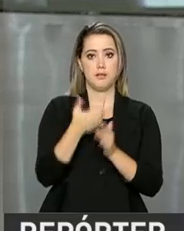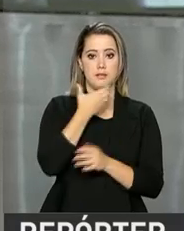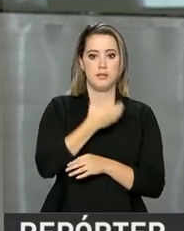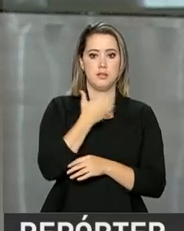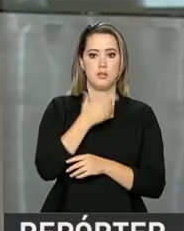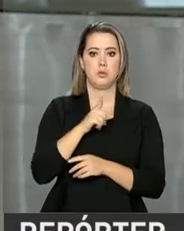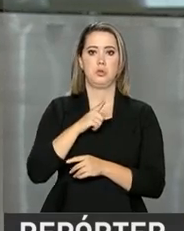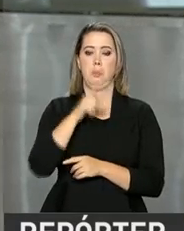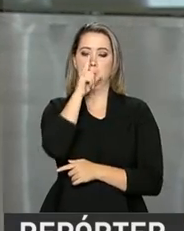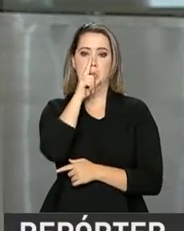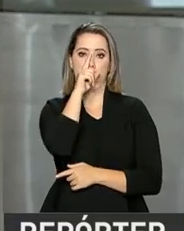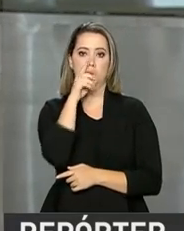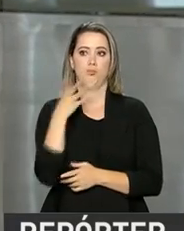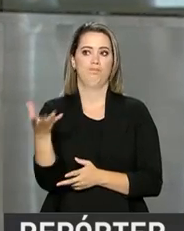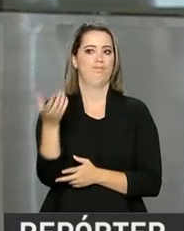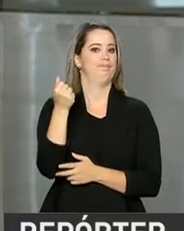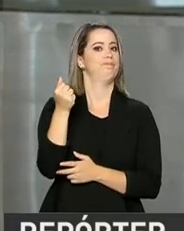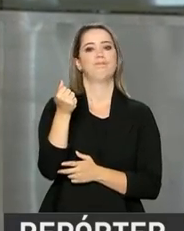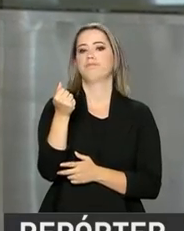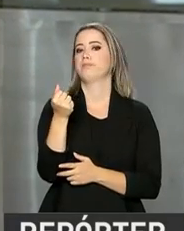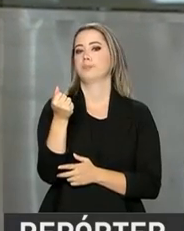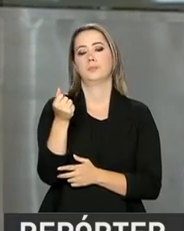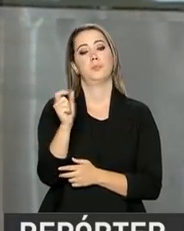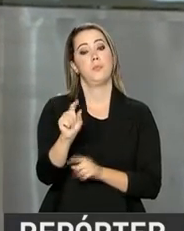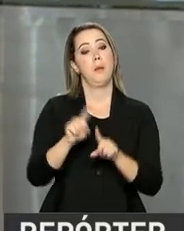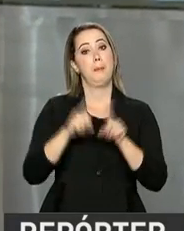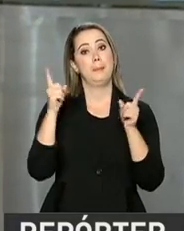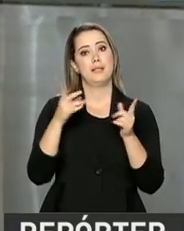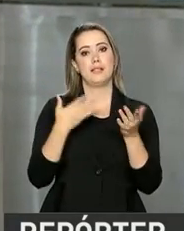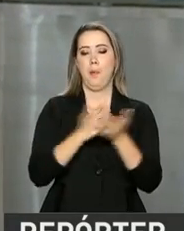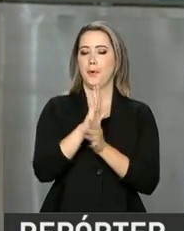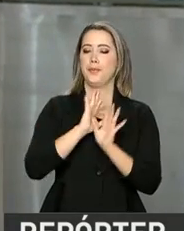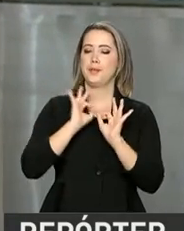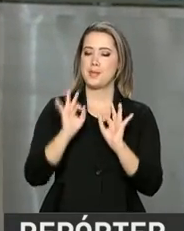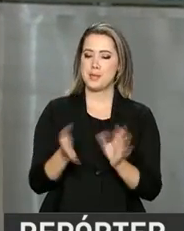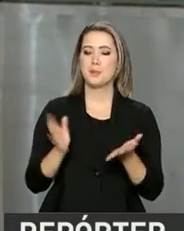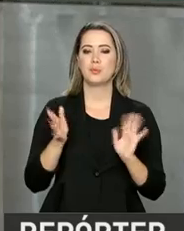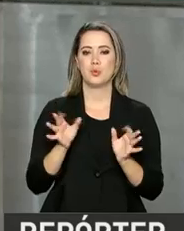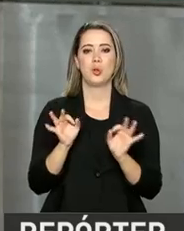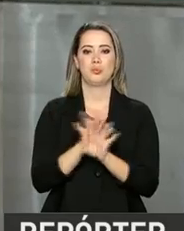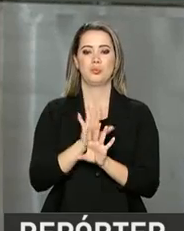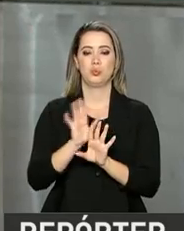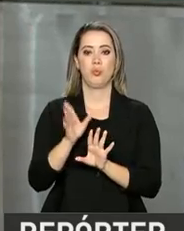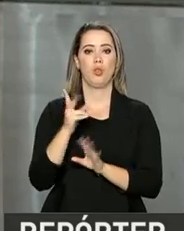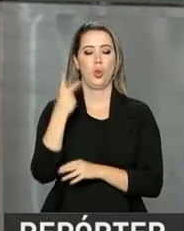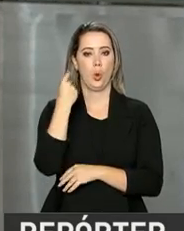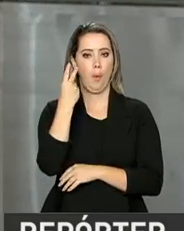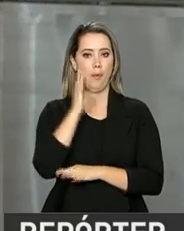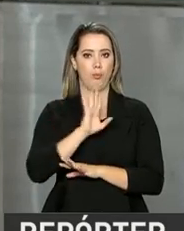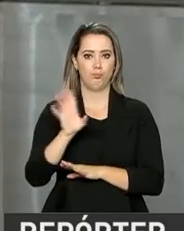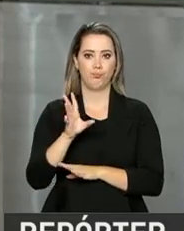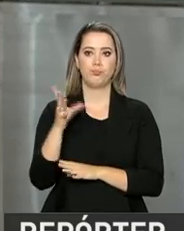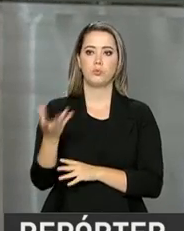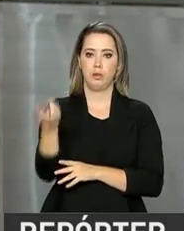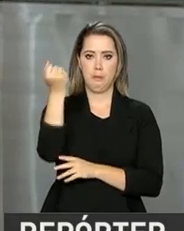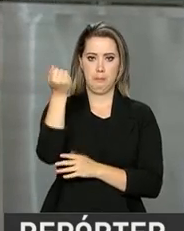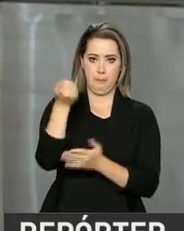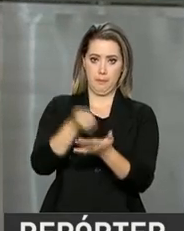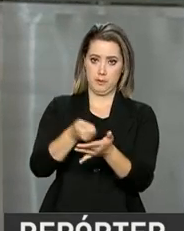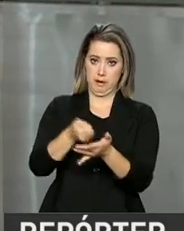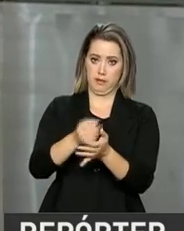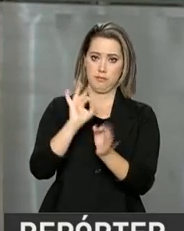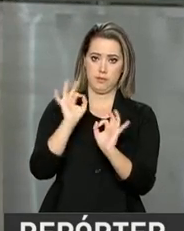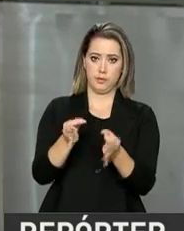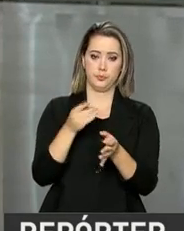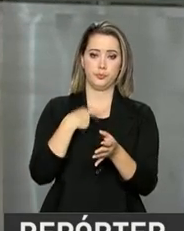corriam um risco de não conseguir fazer o saque do FGTS mas a aprovação da MP permite então a continuidade do cronograma de pagamentos